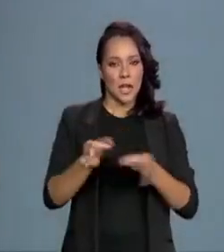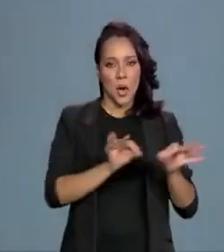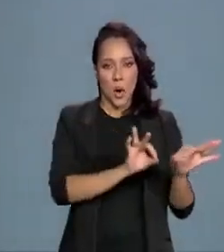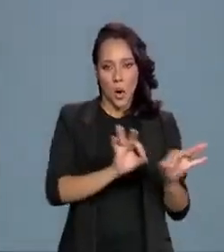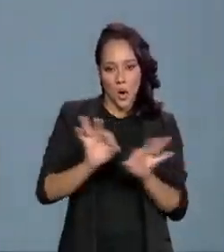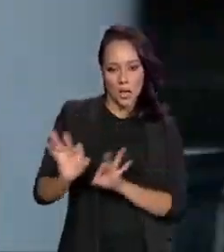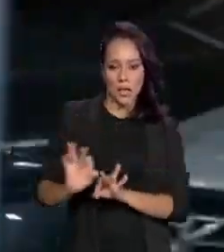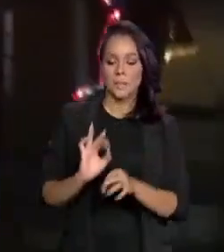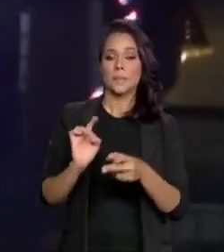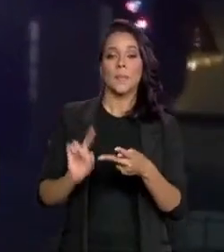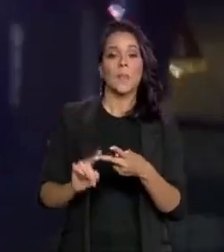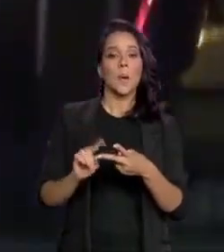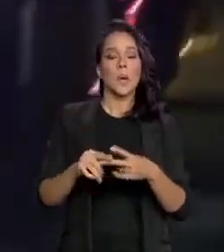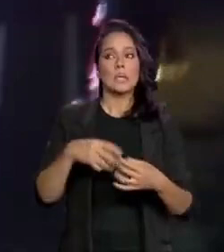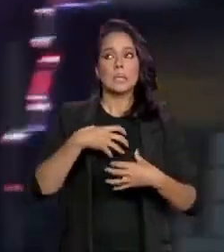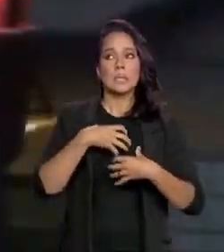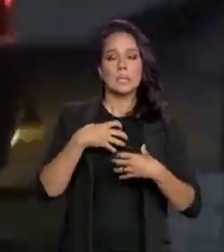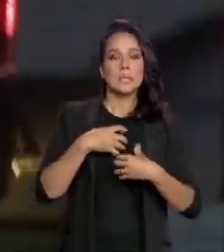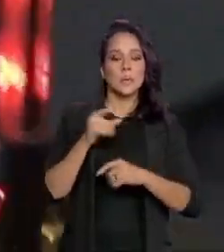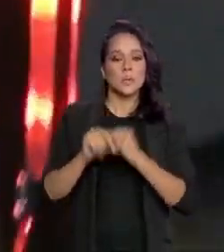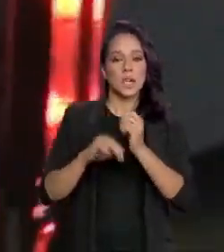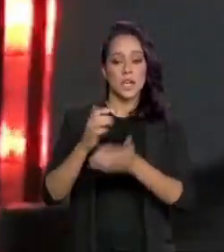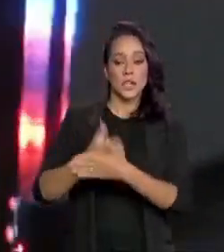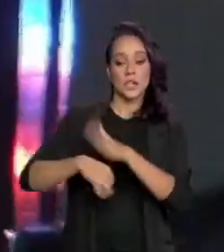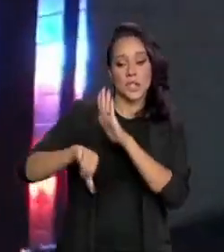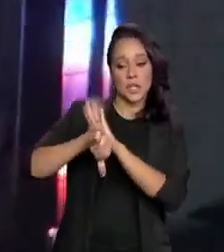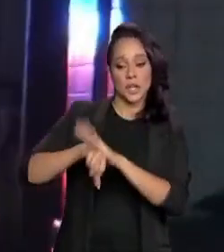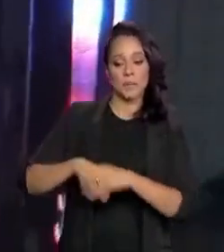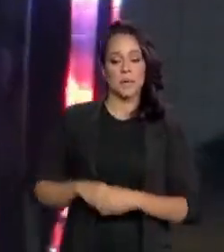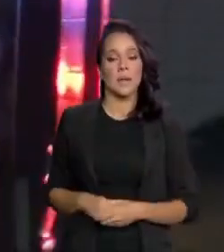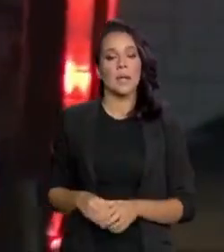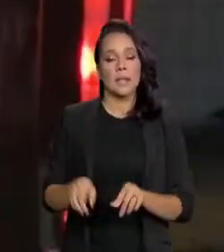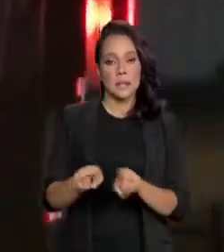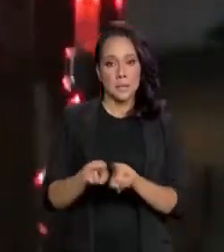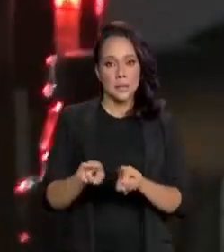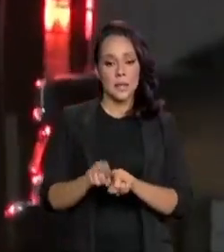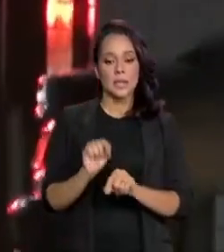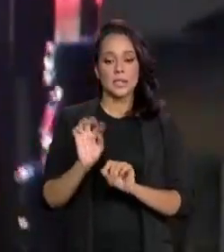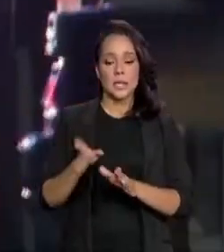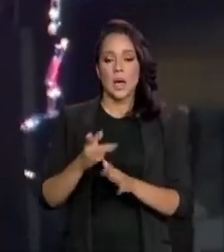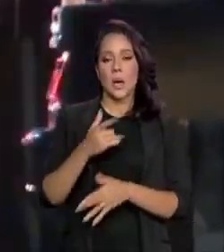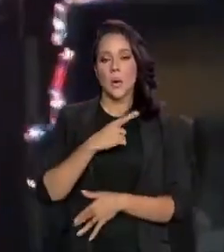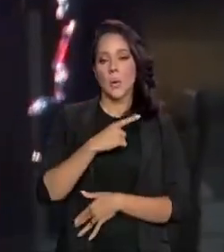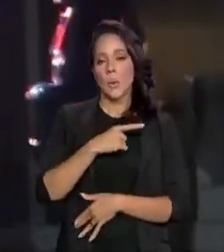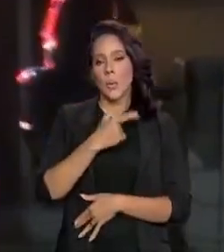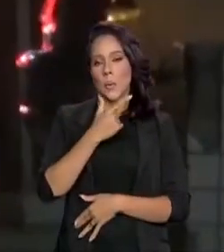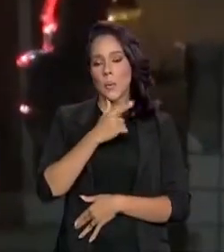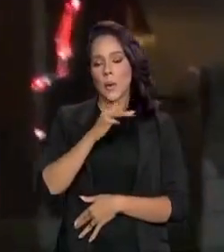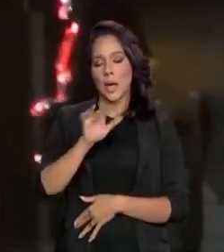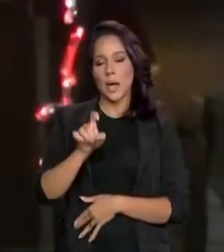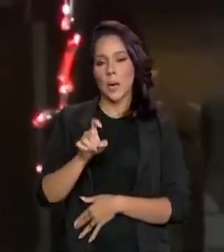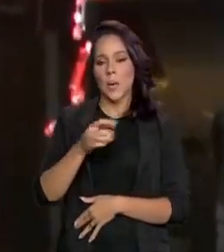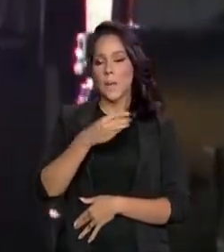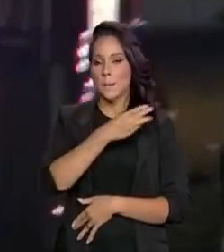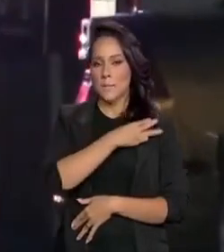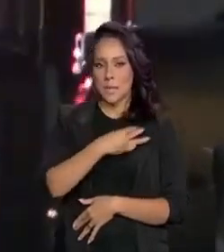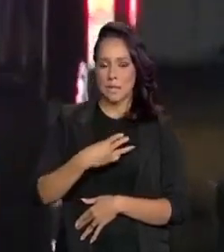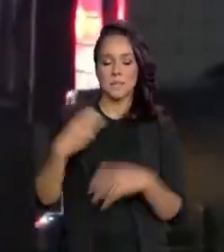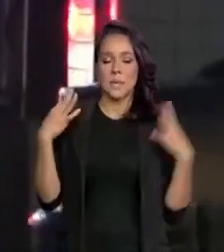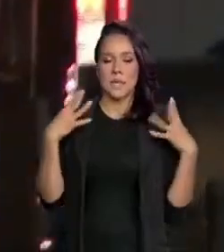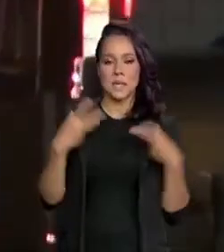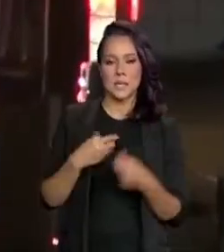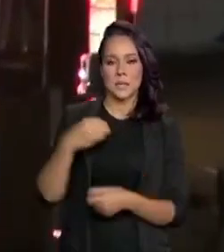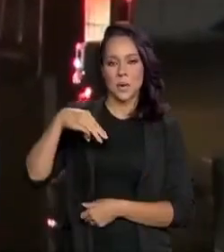pública com a cessação de prática criminosa reiterada. Moraes classificou o episódio do último